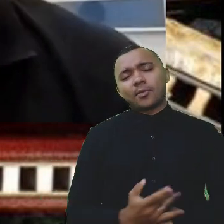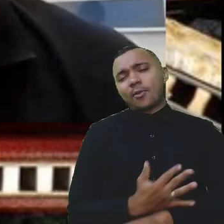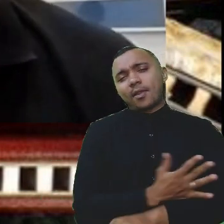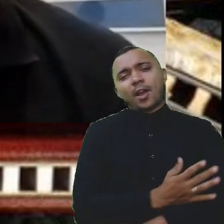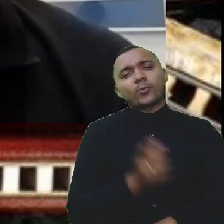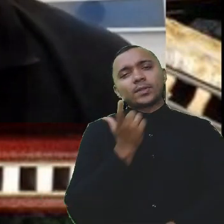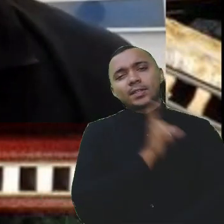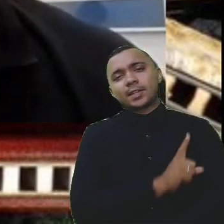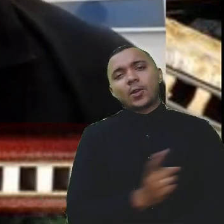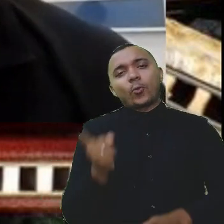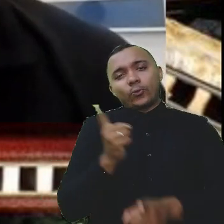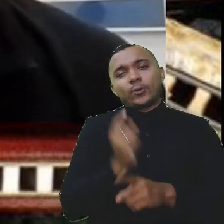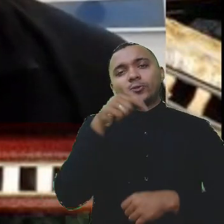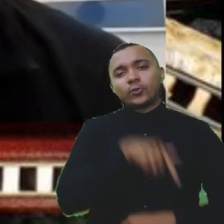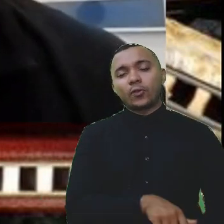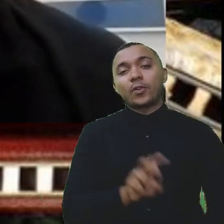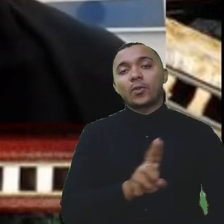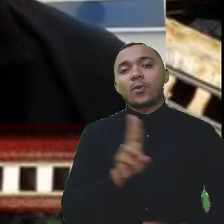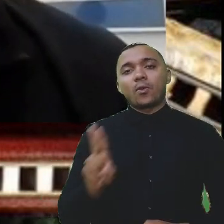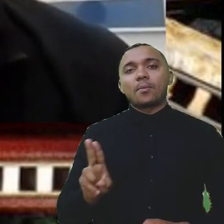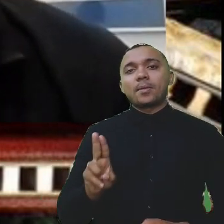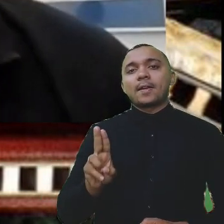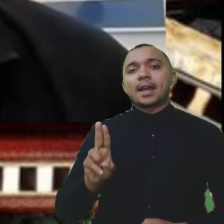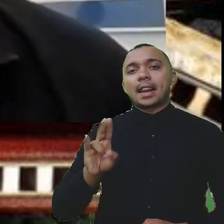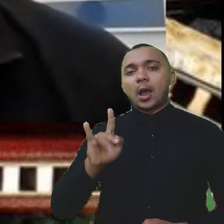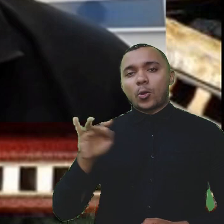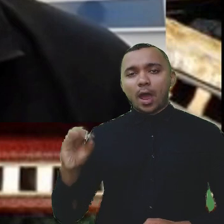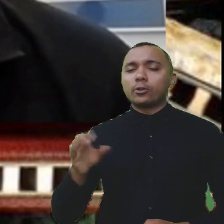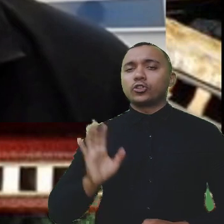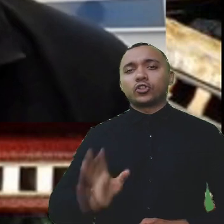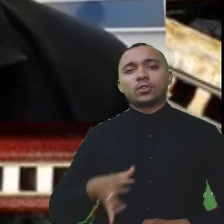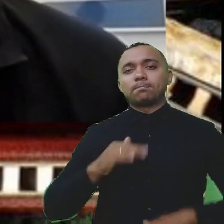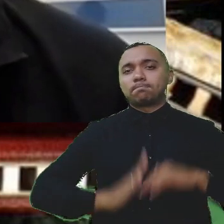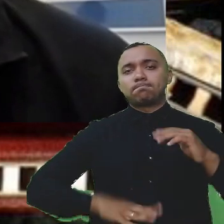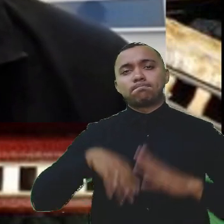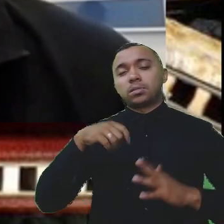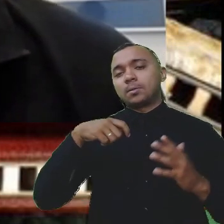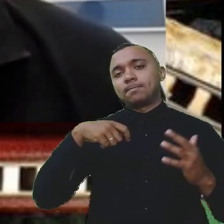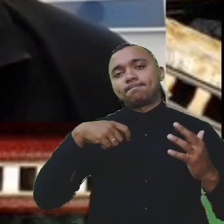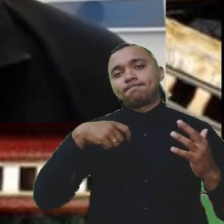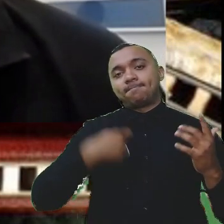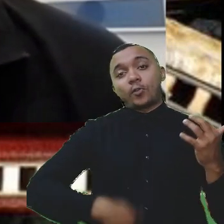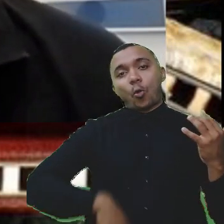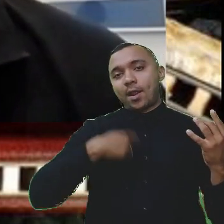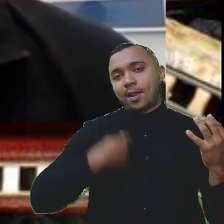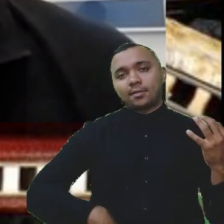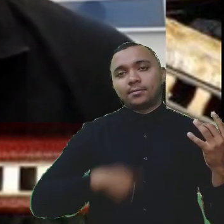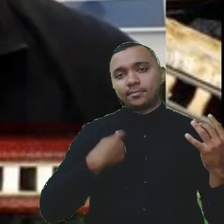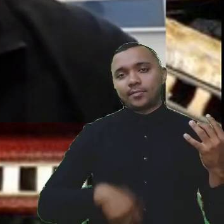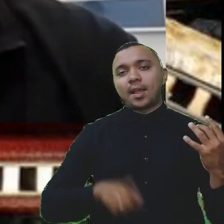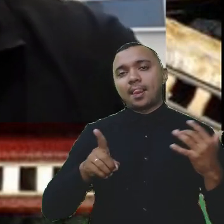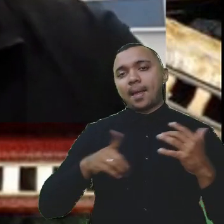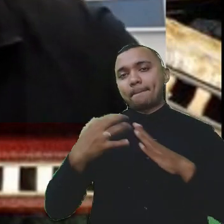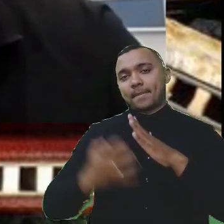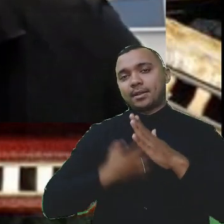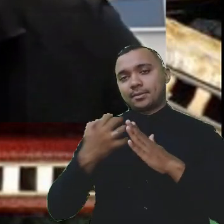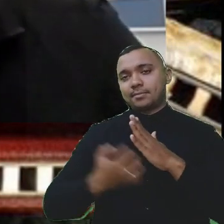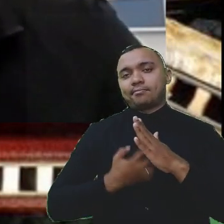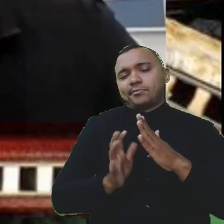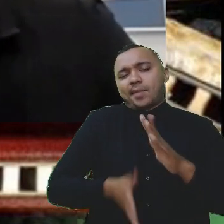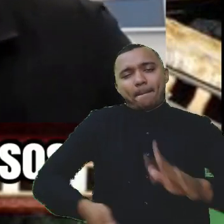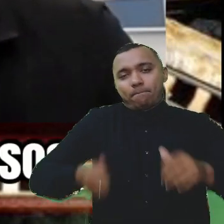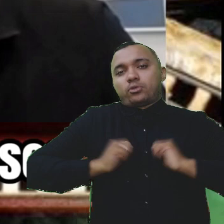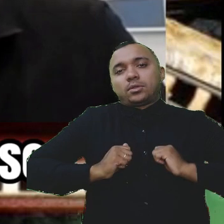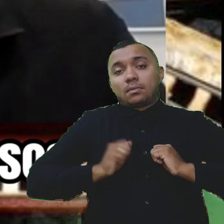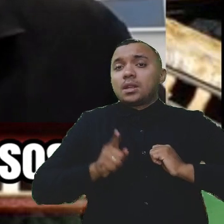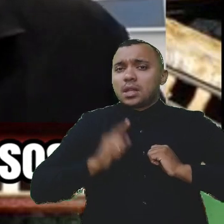O maestro Plotário, violinista, já aposentado, ele era funcionário da Petrobras, e ele tocava